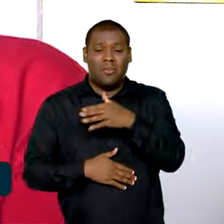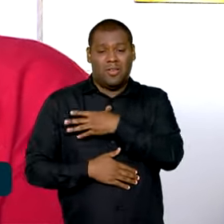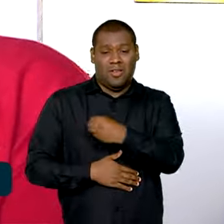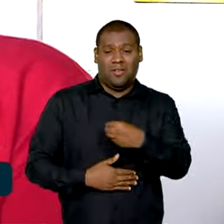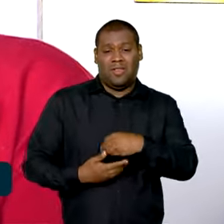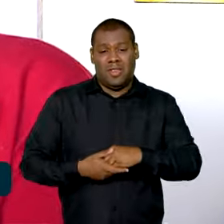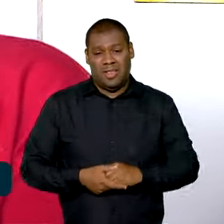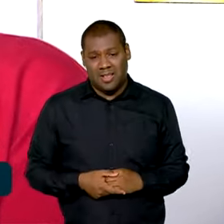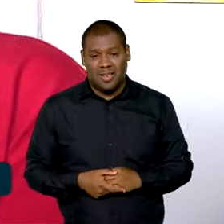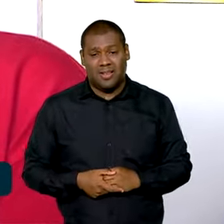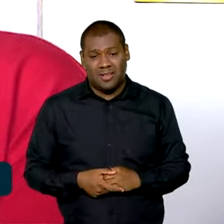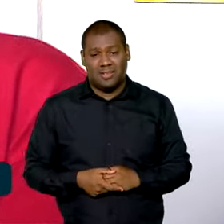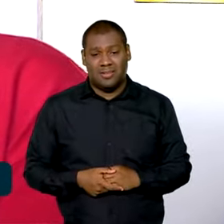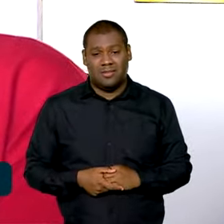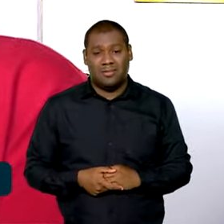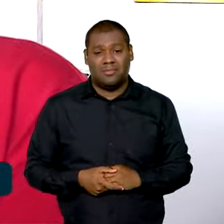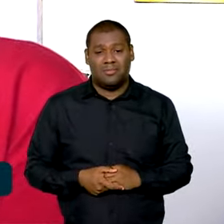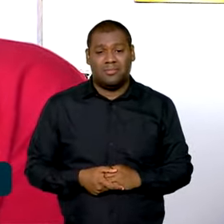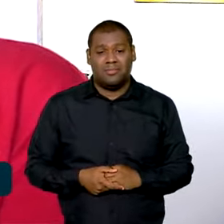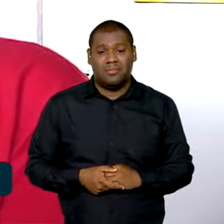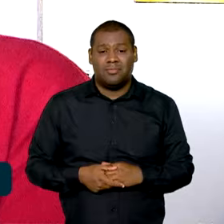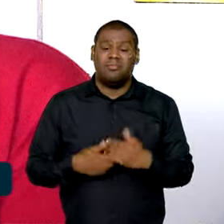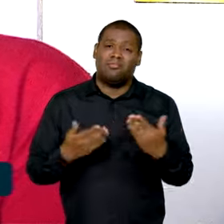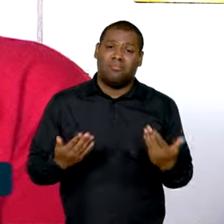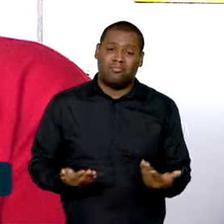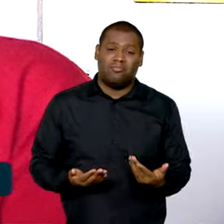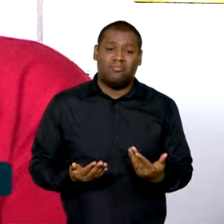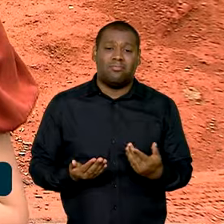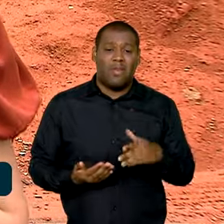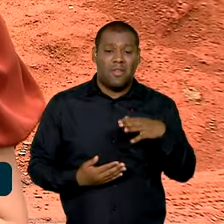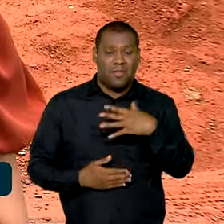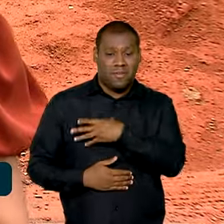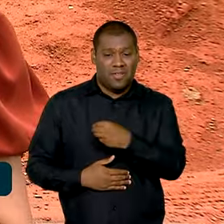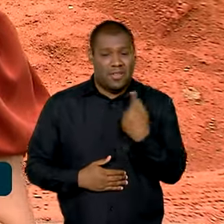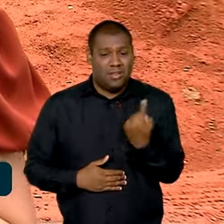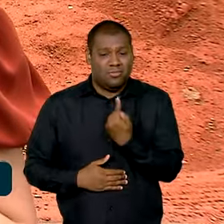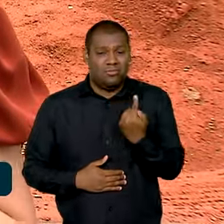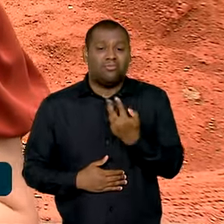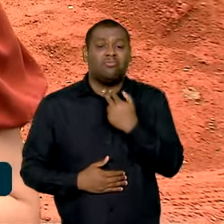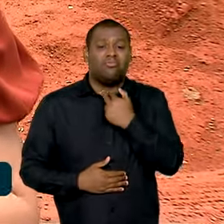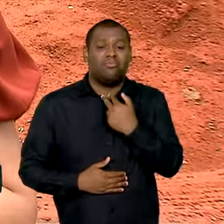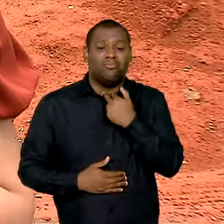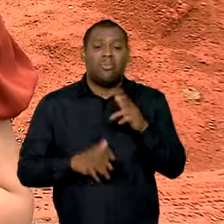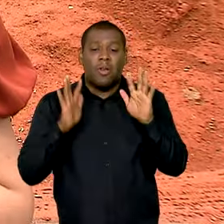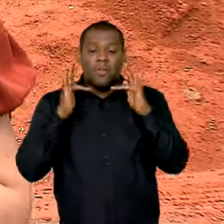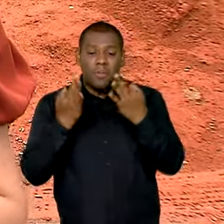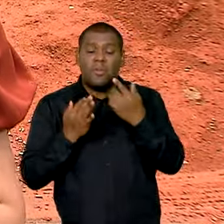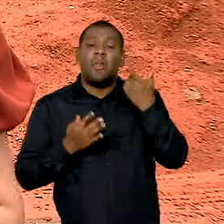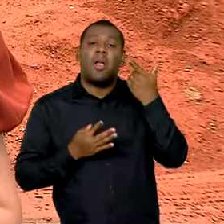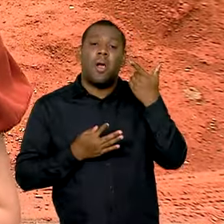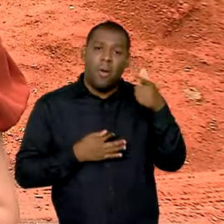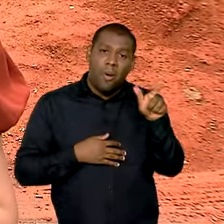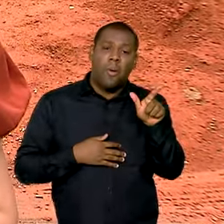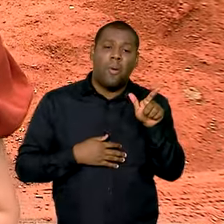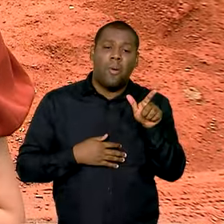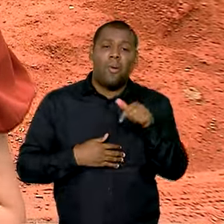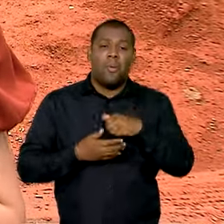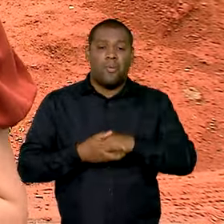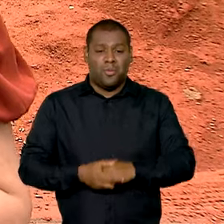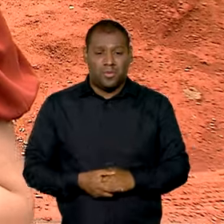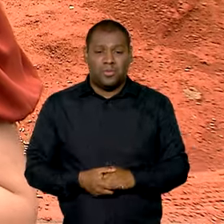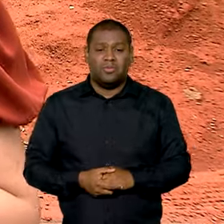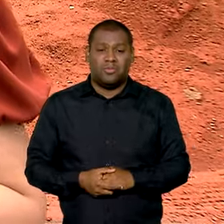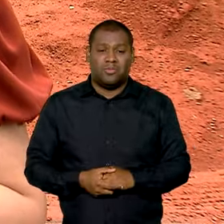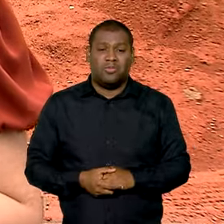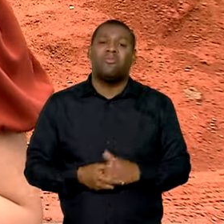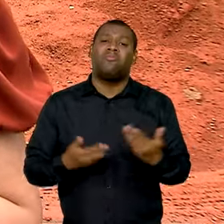com alguém, né? Para poder manter a casa. Outras famílias, como a de Socorro, estão um pouco mais